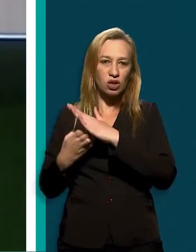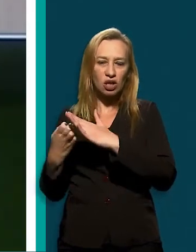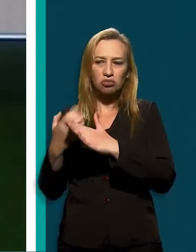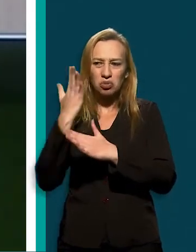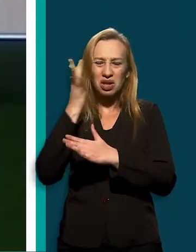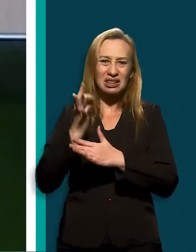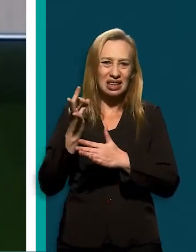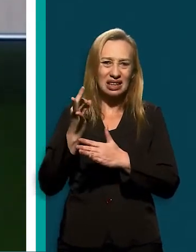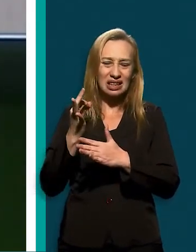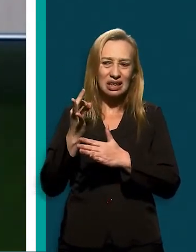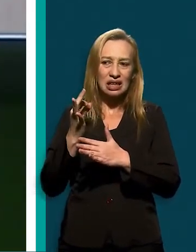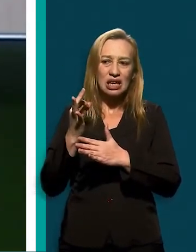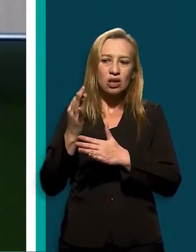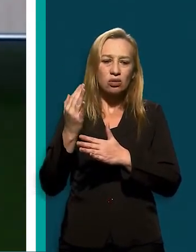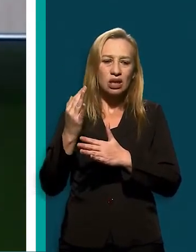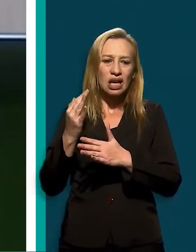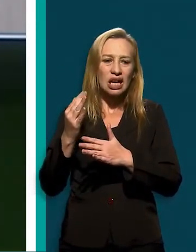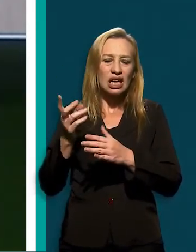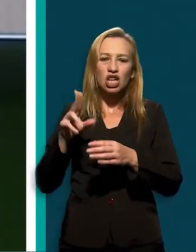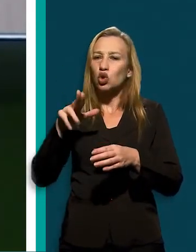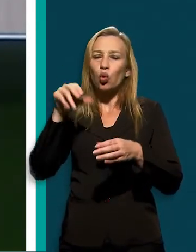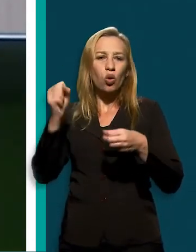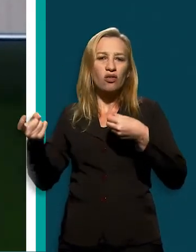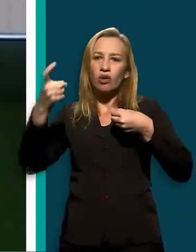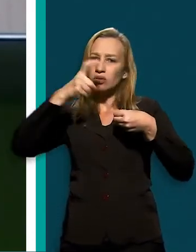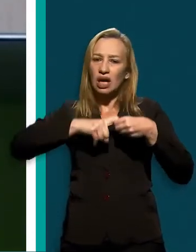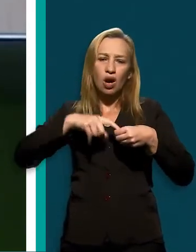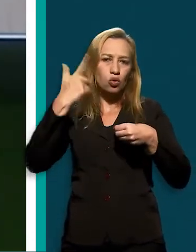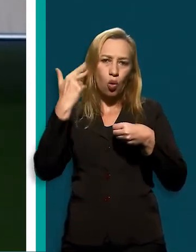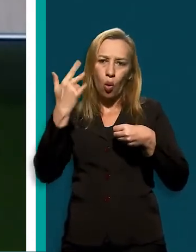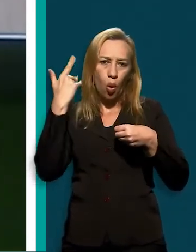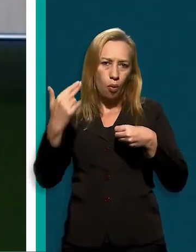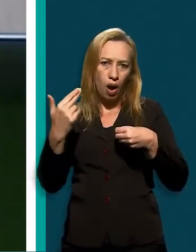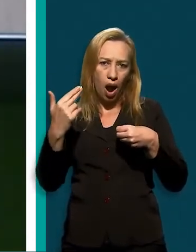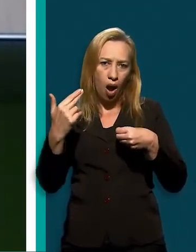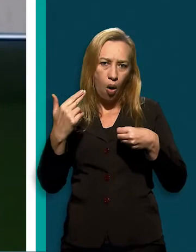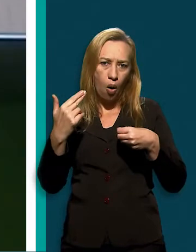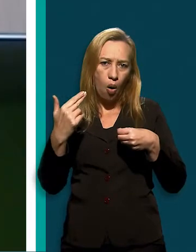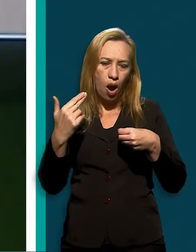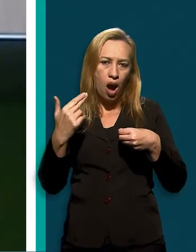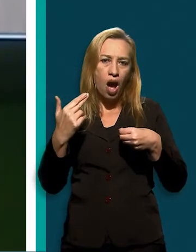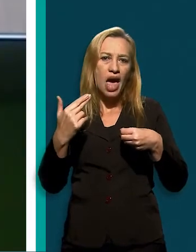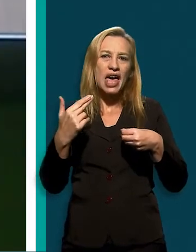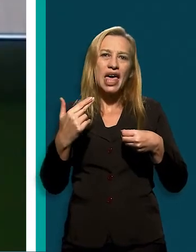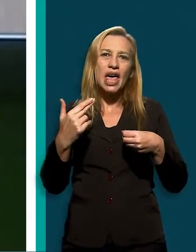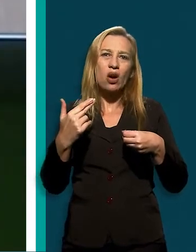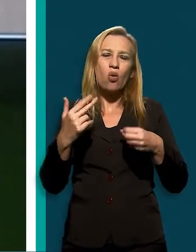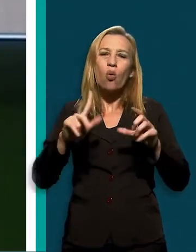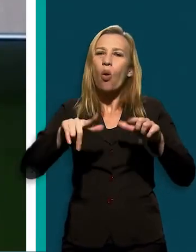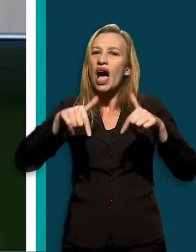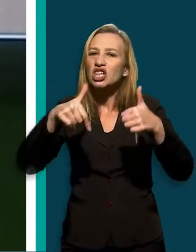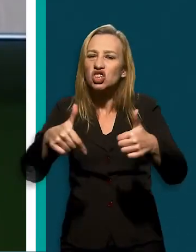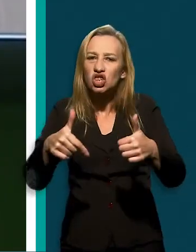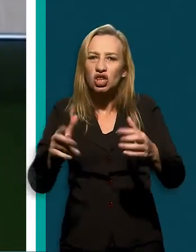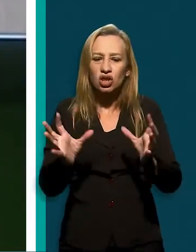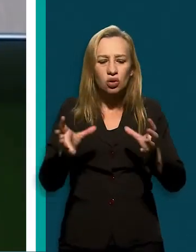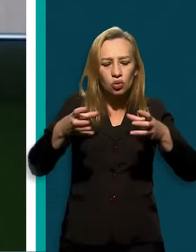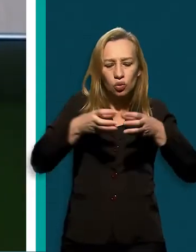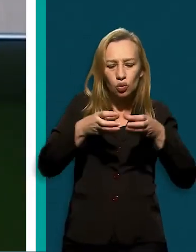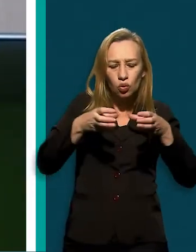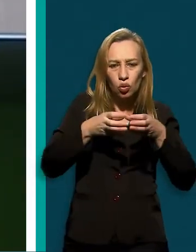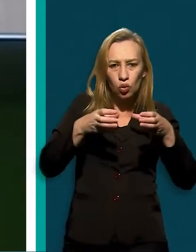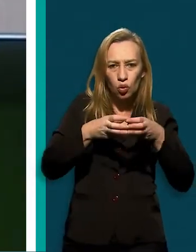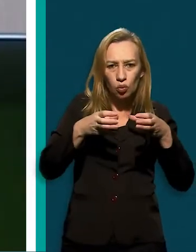entender que nunca mais voltará ao normal, que a minha empresa nunca mais vai ser a mesma, que a estrutura da minha